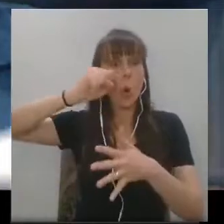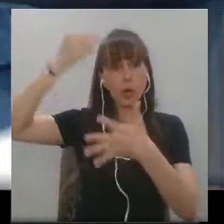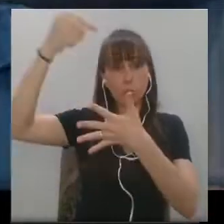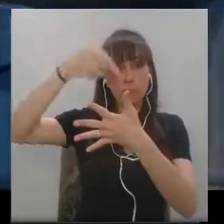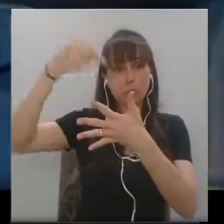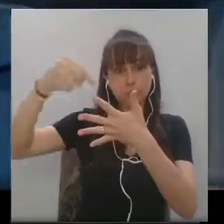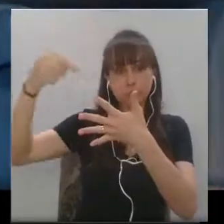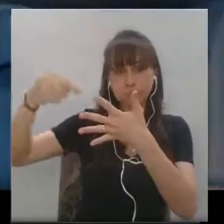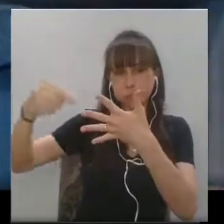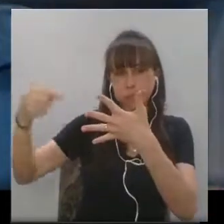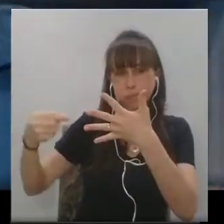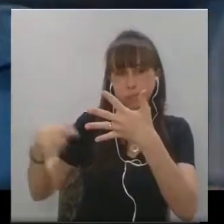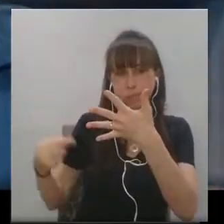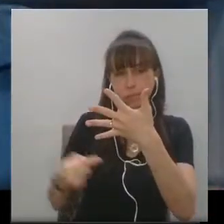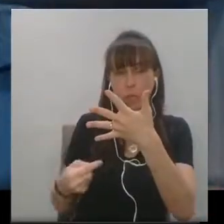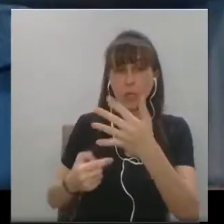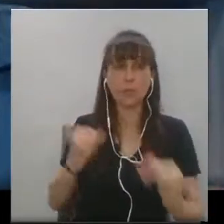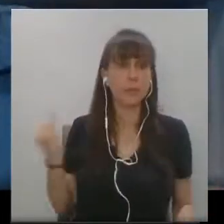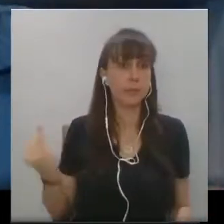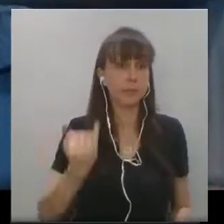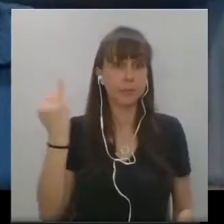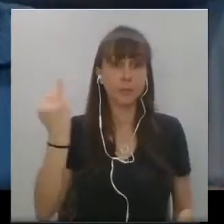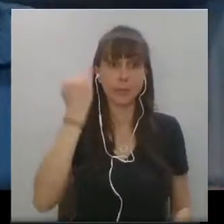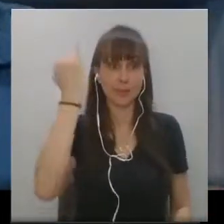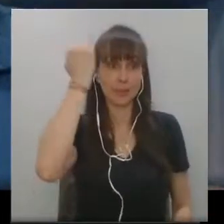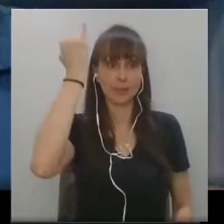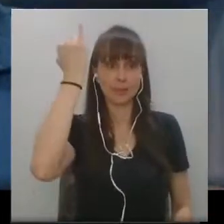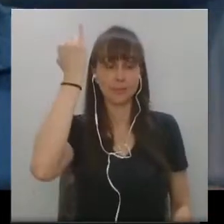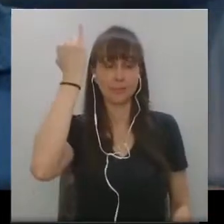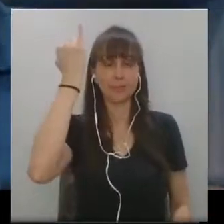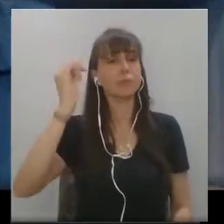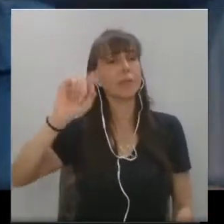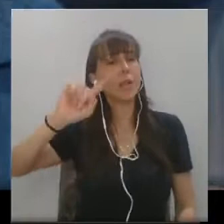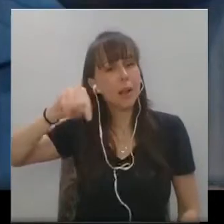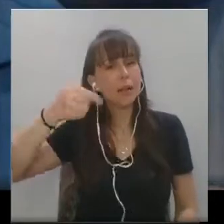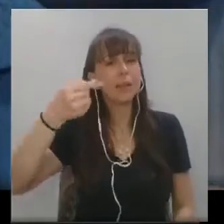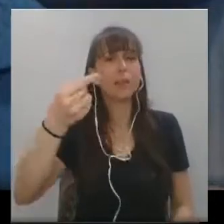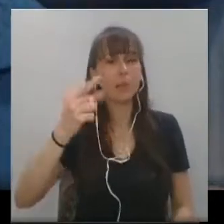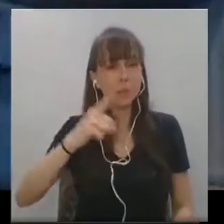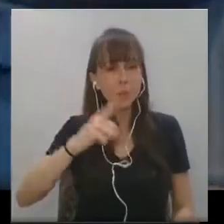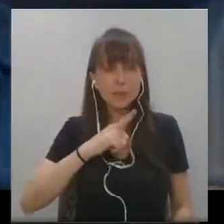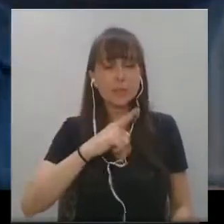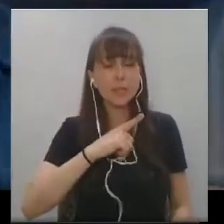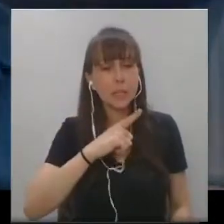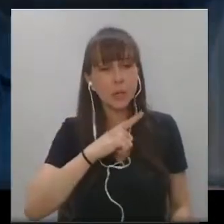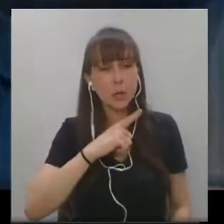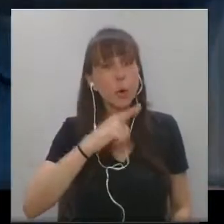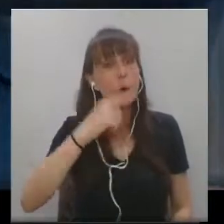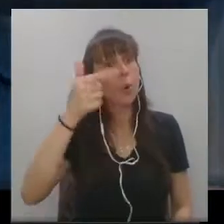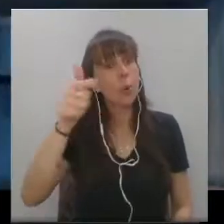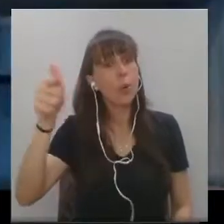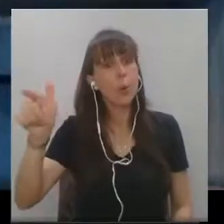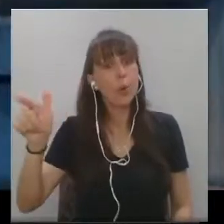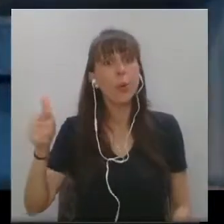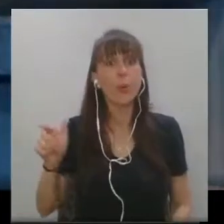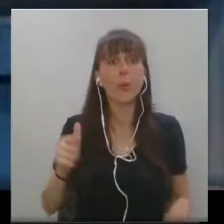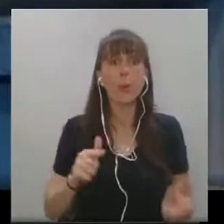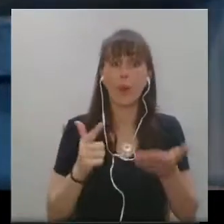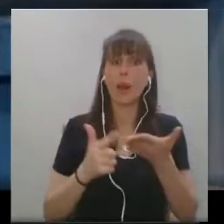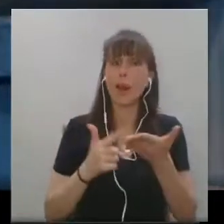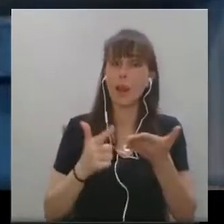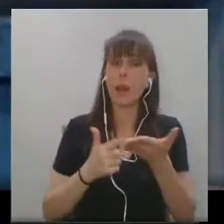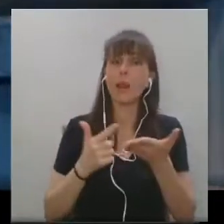são imprescindíveis, que são tidos como os clássicos maiores. E depois nós verificamos as outras obras que estão aí dentro